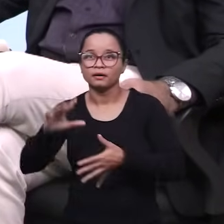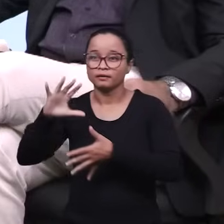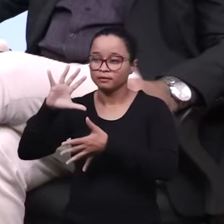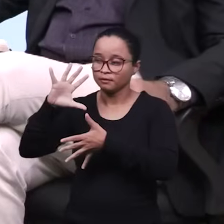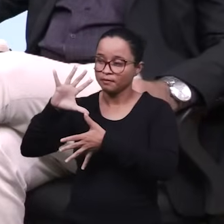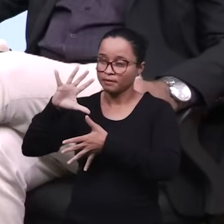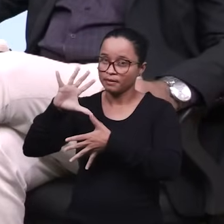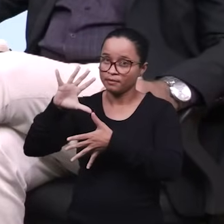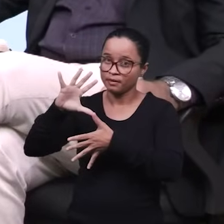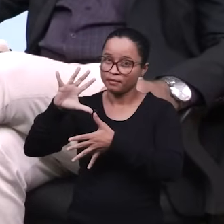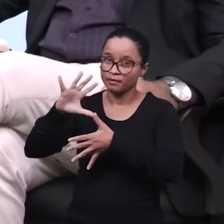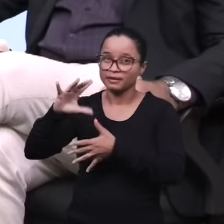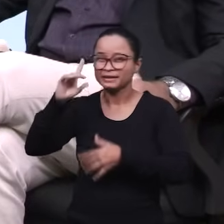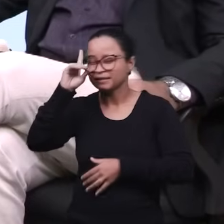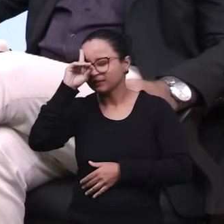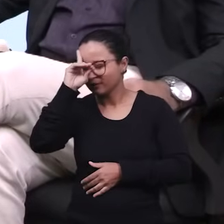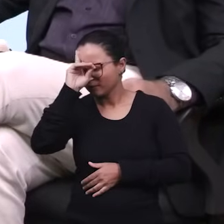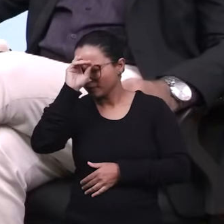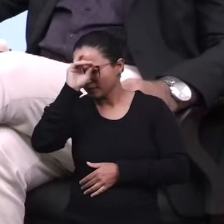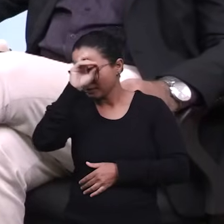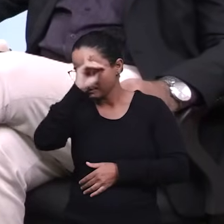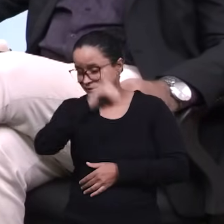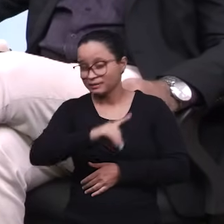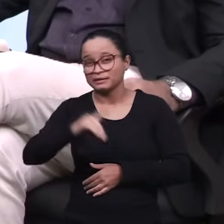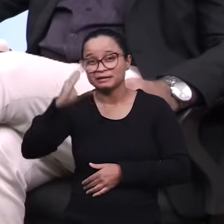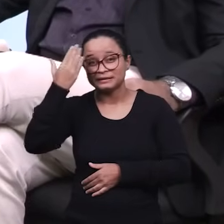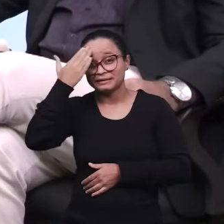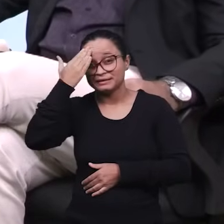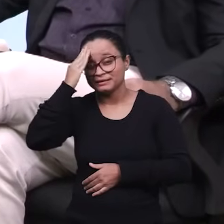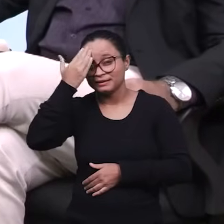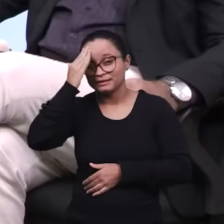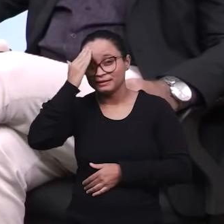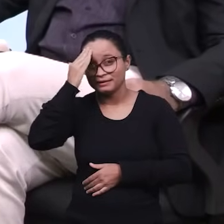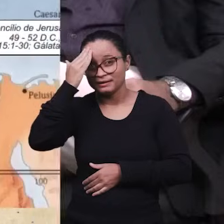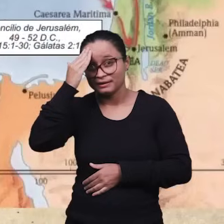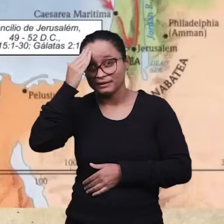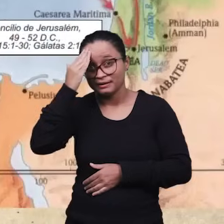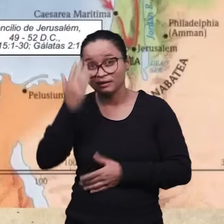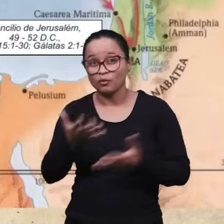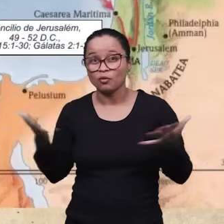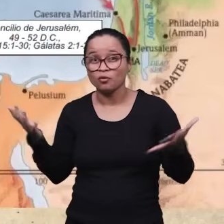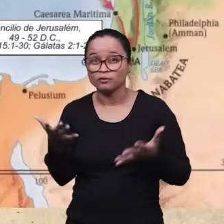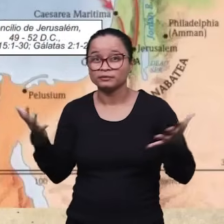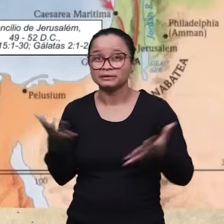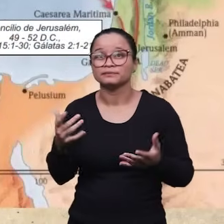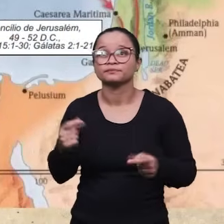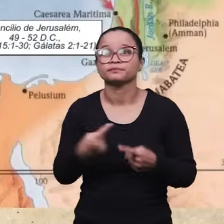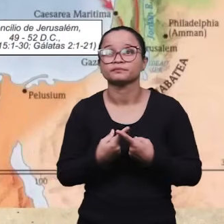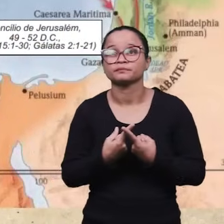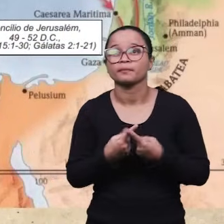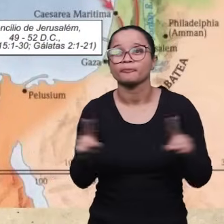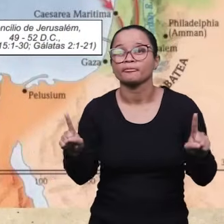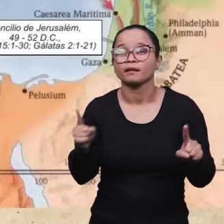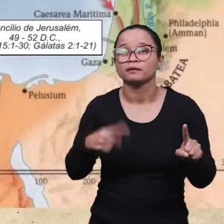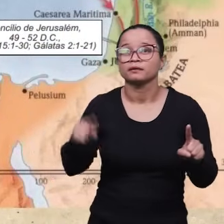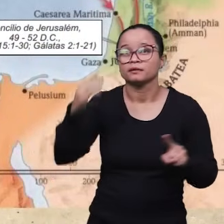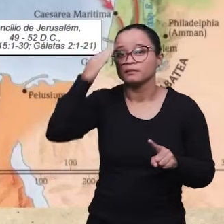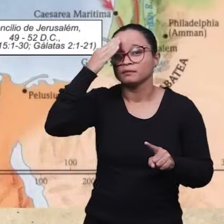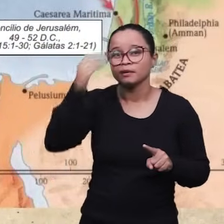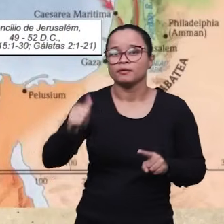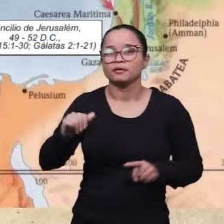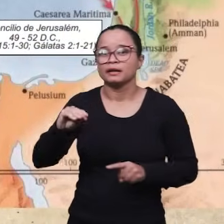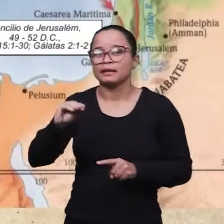mapas que são tão difíceis de interpretar com a atualidade, né? Mas nós sabemos que do lado da